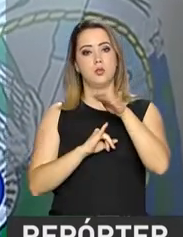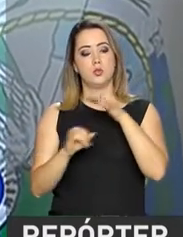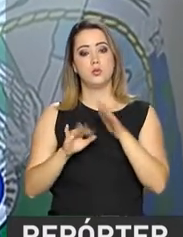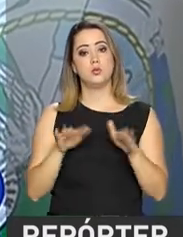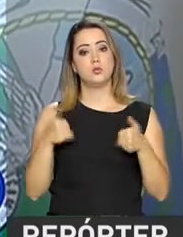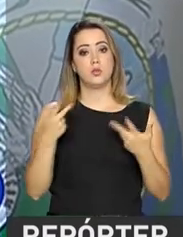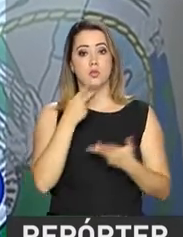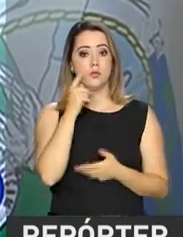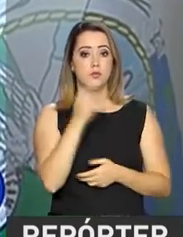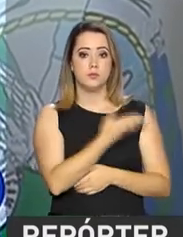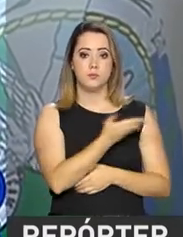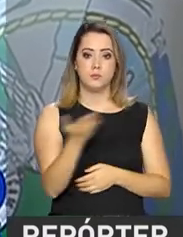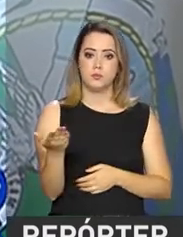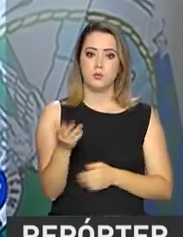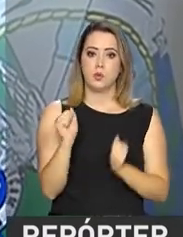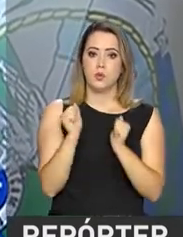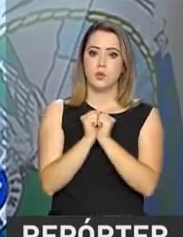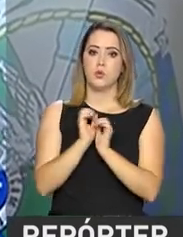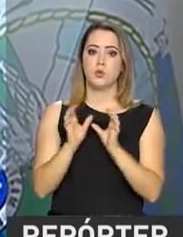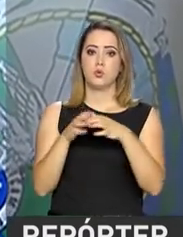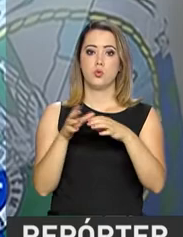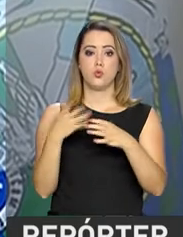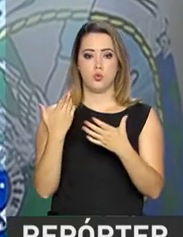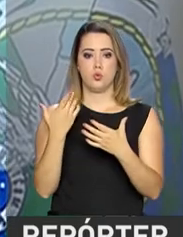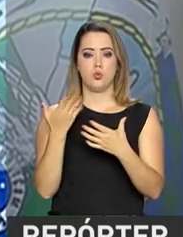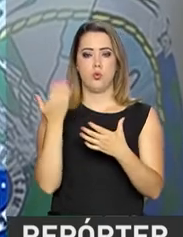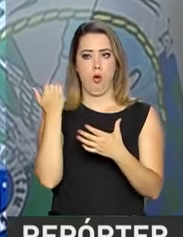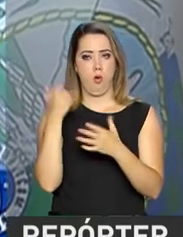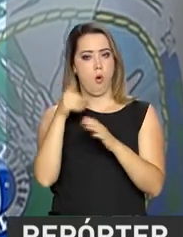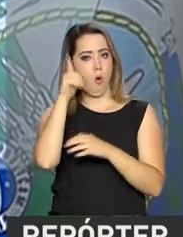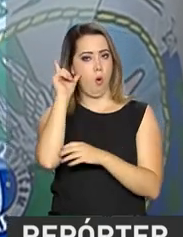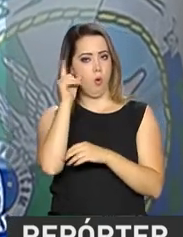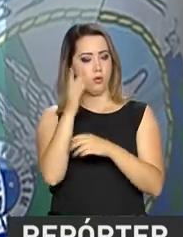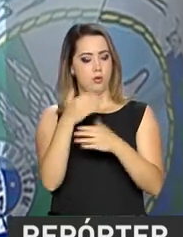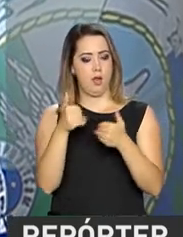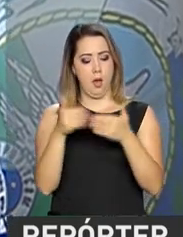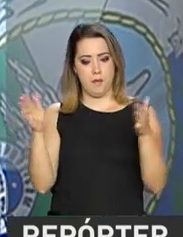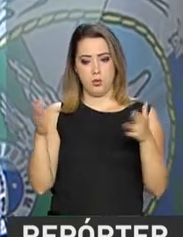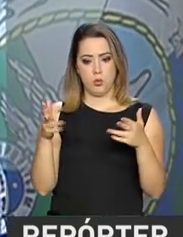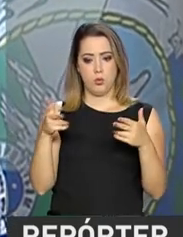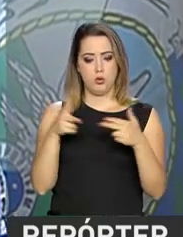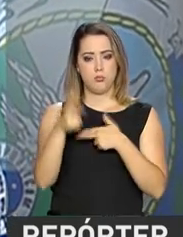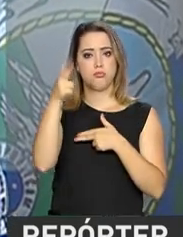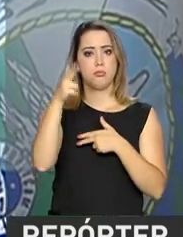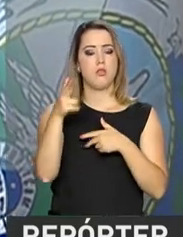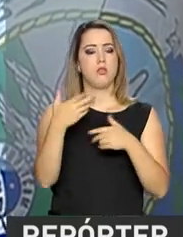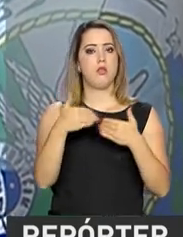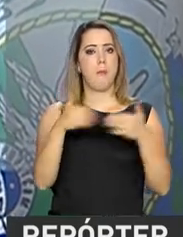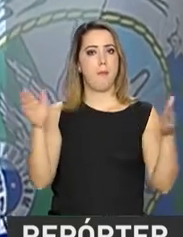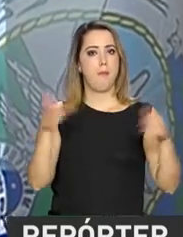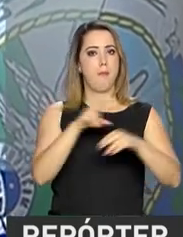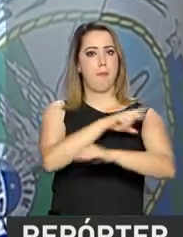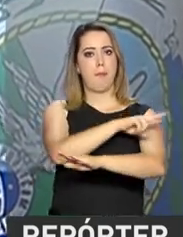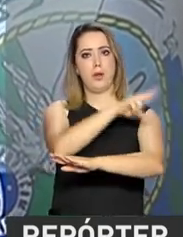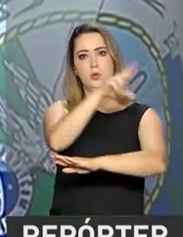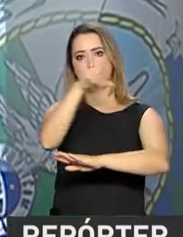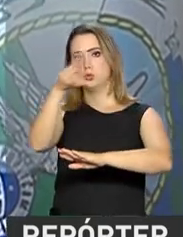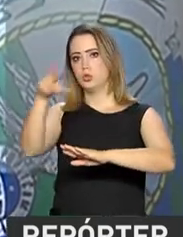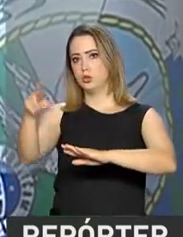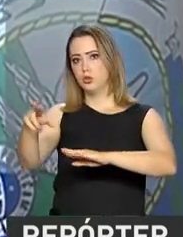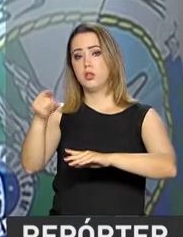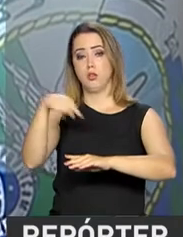isso digo eu, ao lado da ponte, né, que eu inaugurei ontem, a ponte é sempre uma ligação entre pessoas, entre estados,